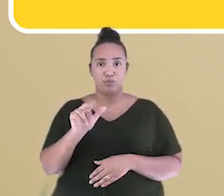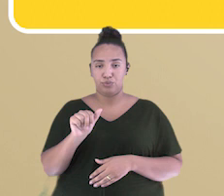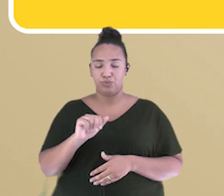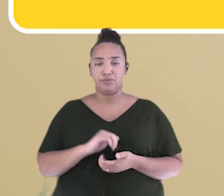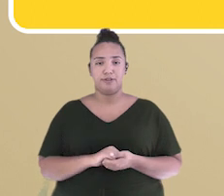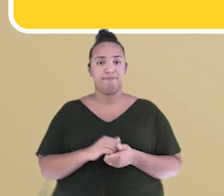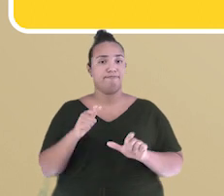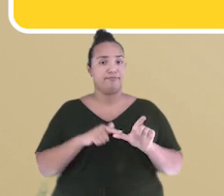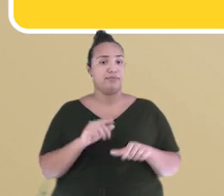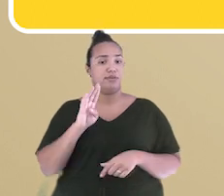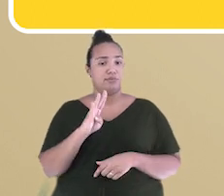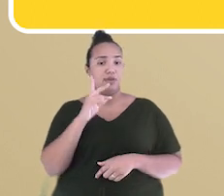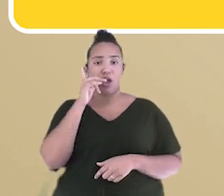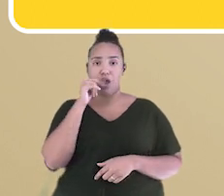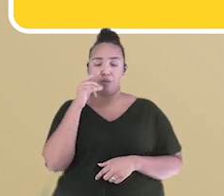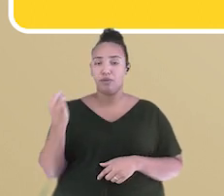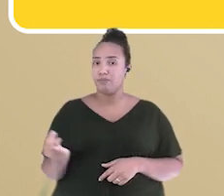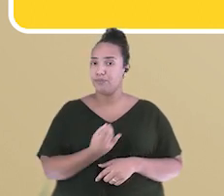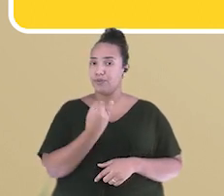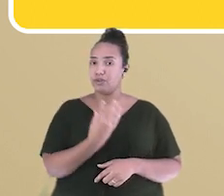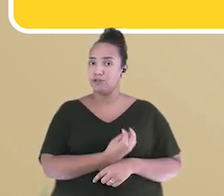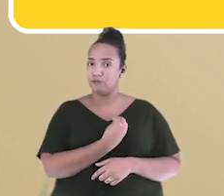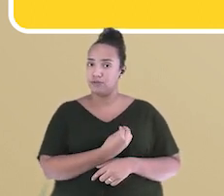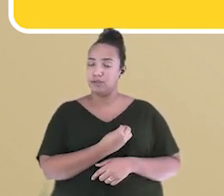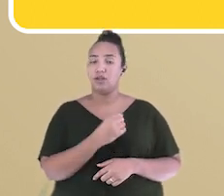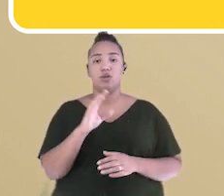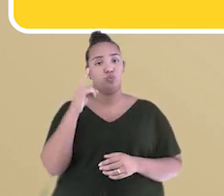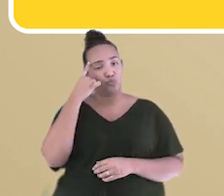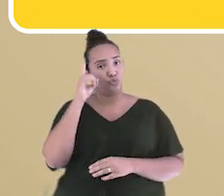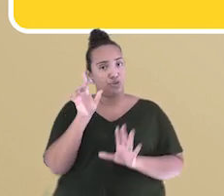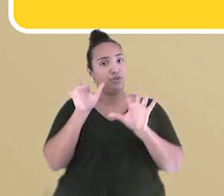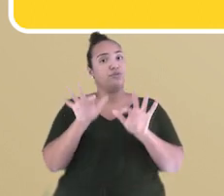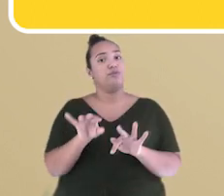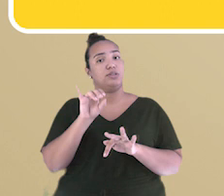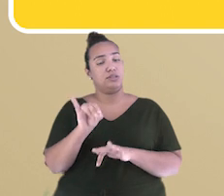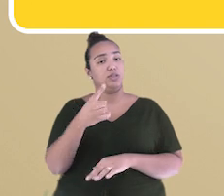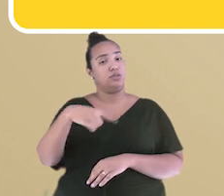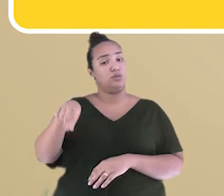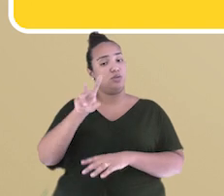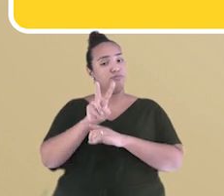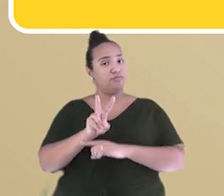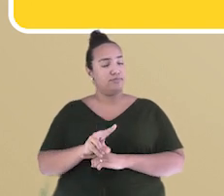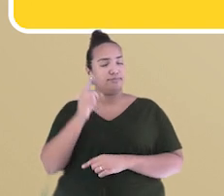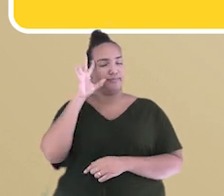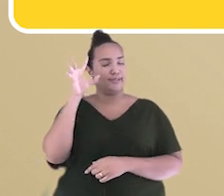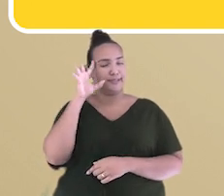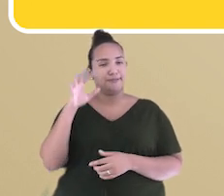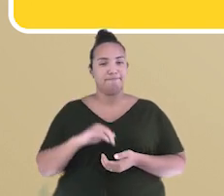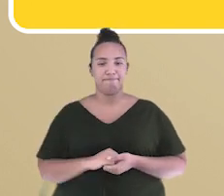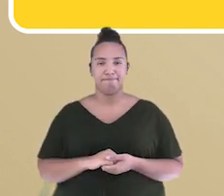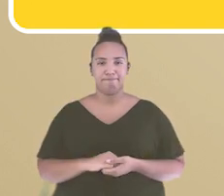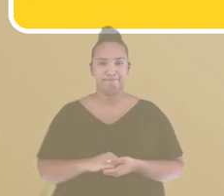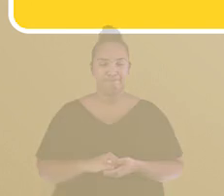acabar? Letra B, que a água é essencial para a vida e terá fim se não economizarmos. Pensa aí